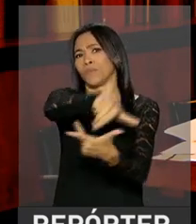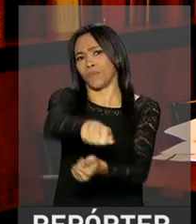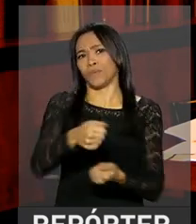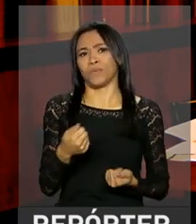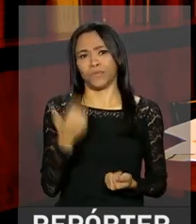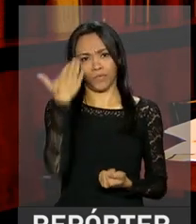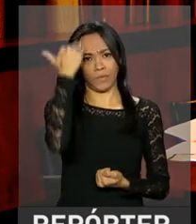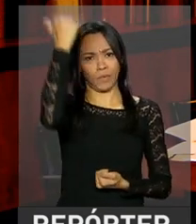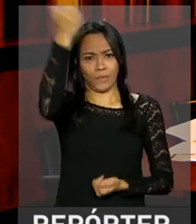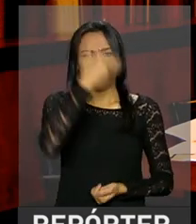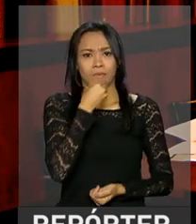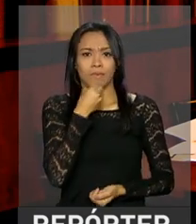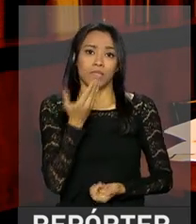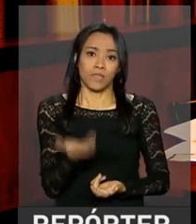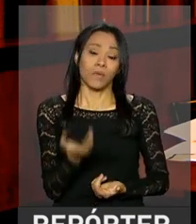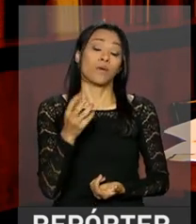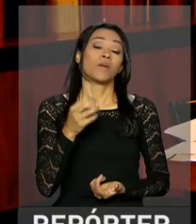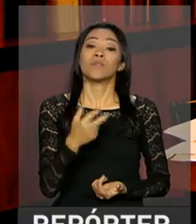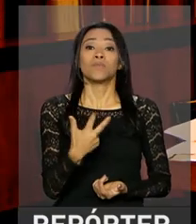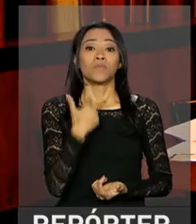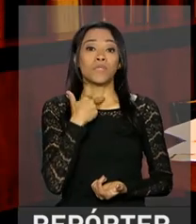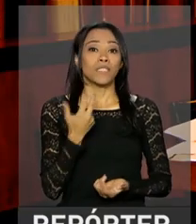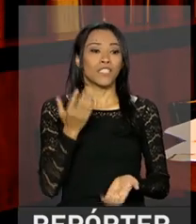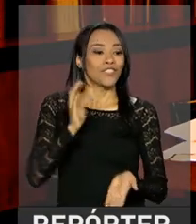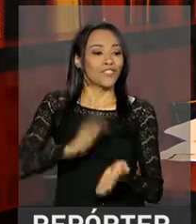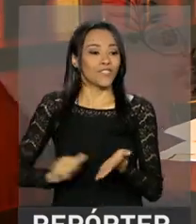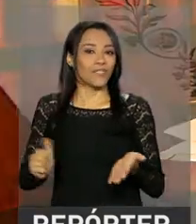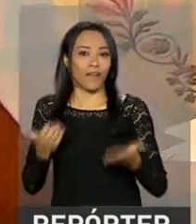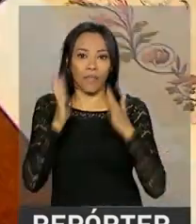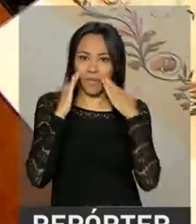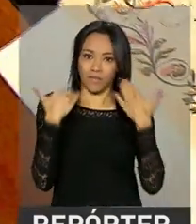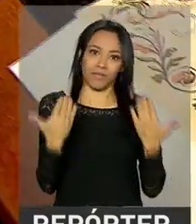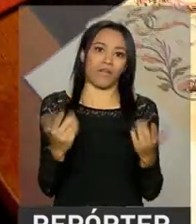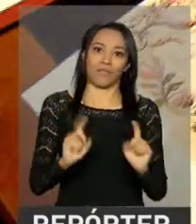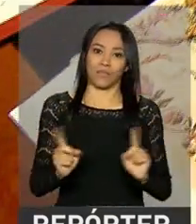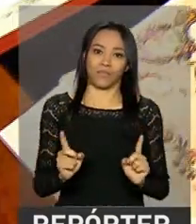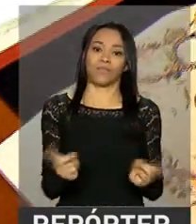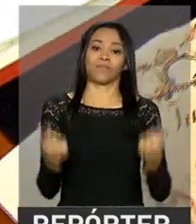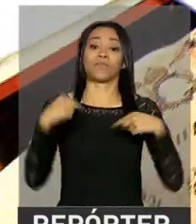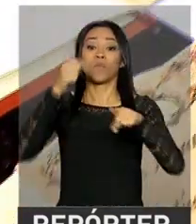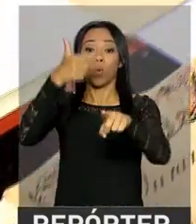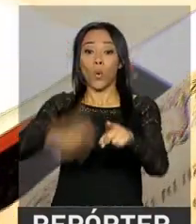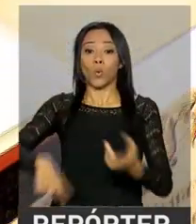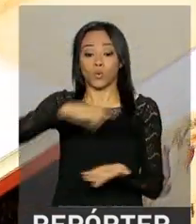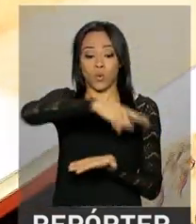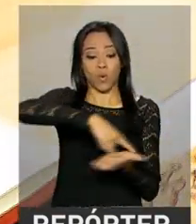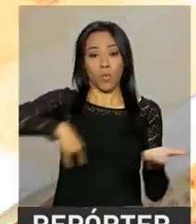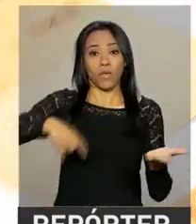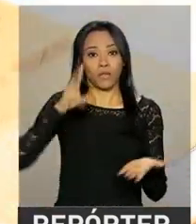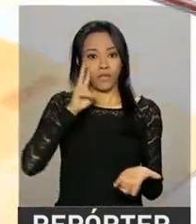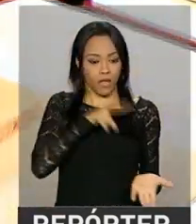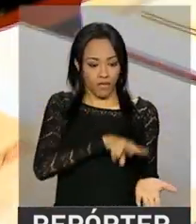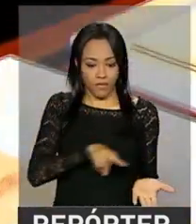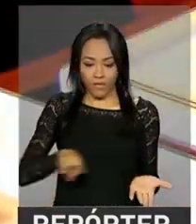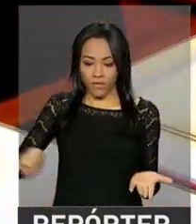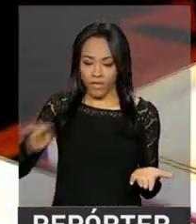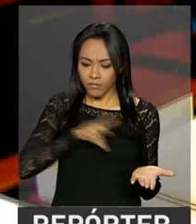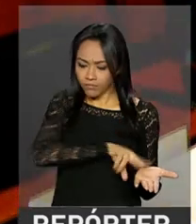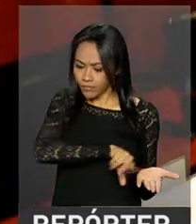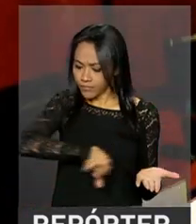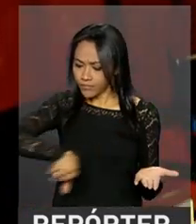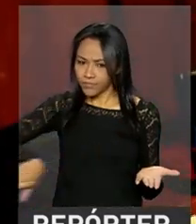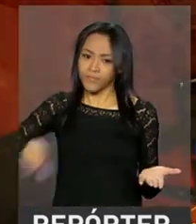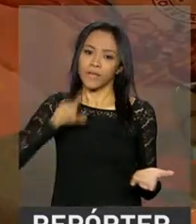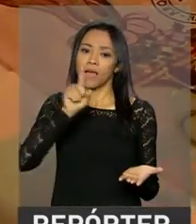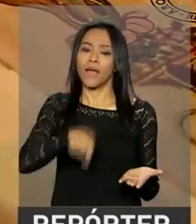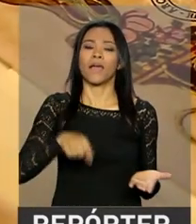então ele não poderia estar ausente da exposição outro documento que o público vai poder conferir na exposição é